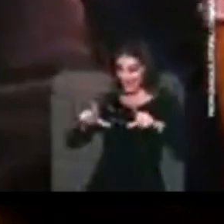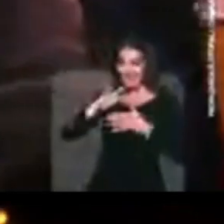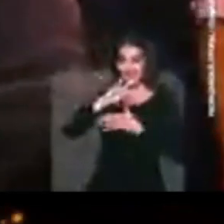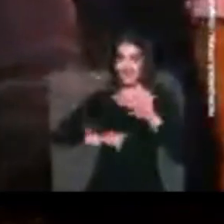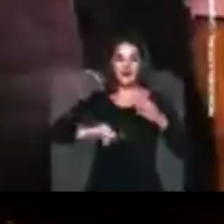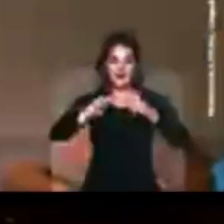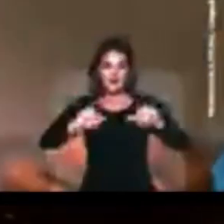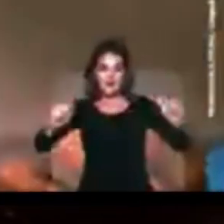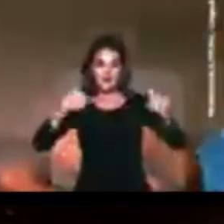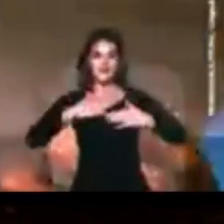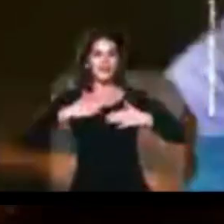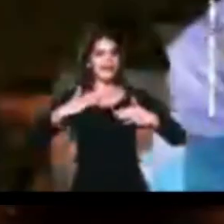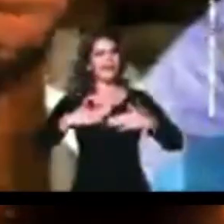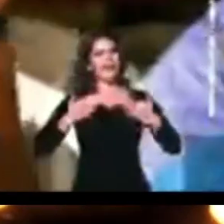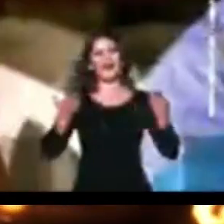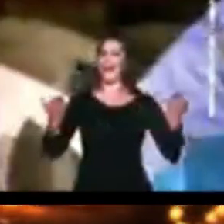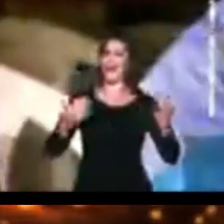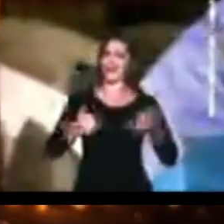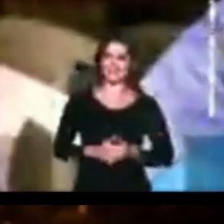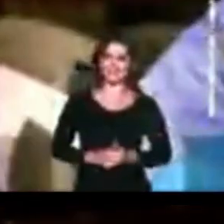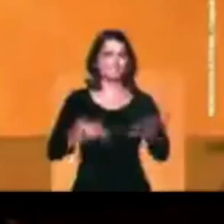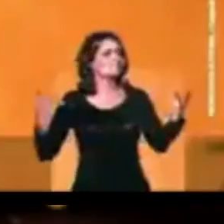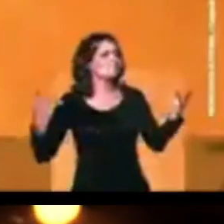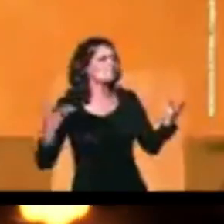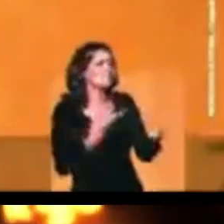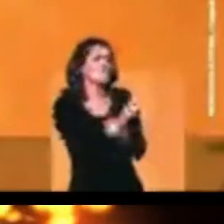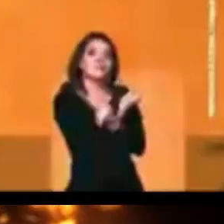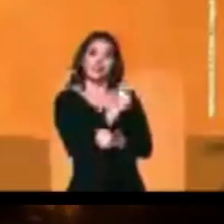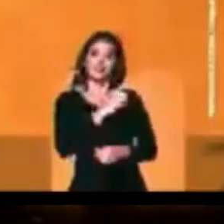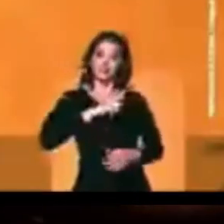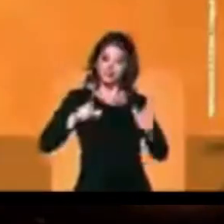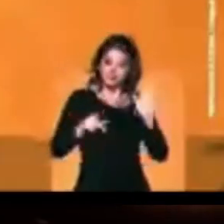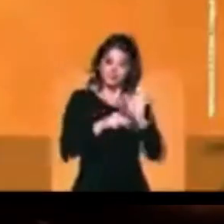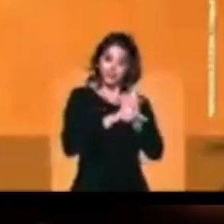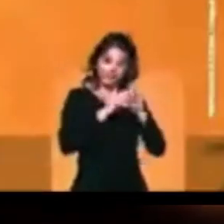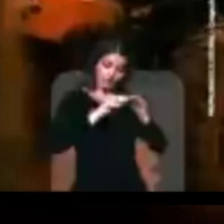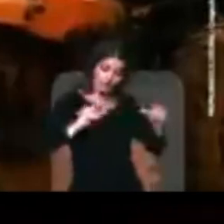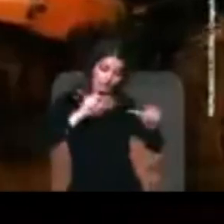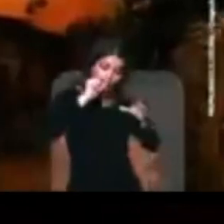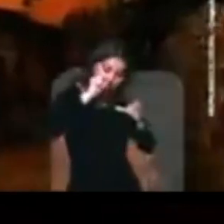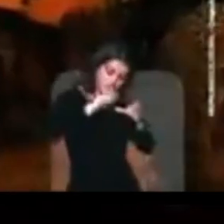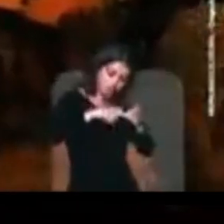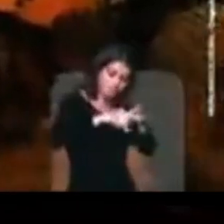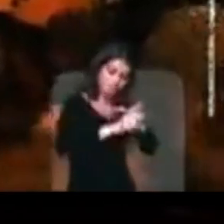presidente e receber da mão dele isso aqui, ó. Não é maravilhoso você ter sua terra